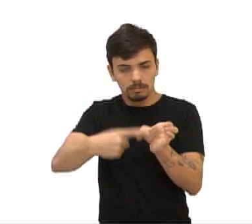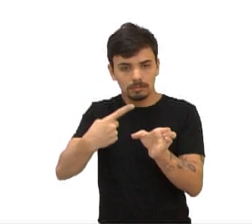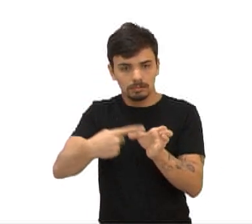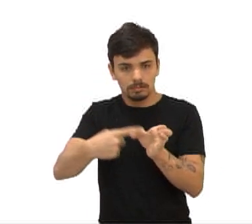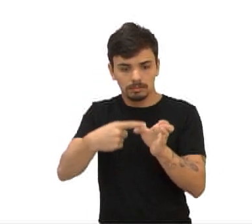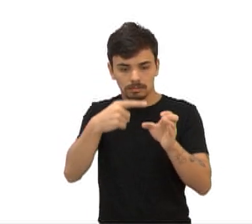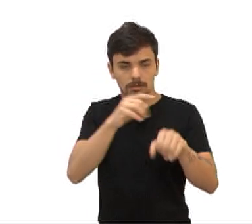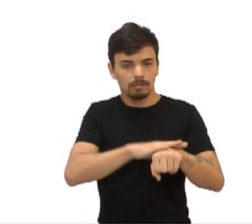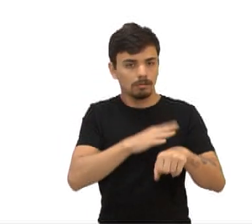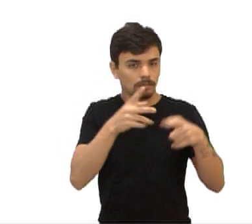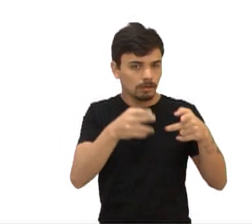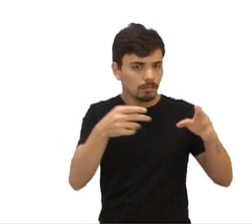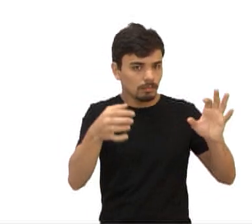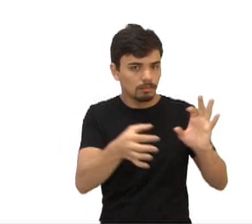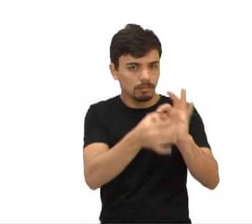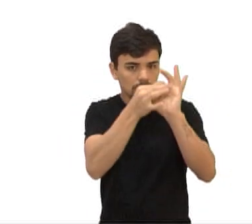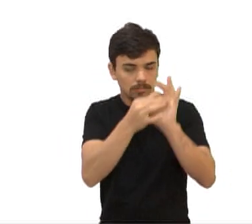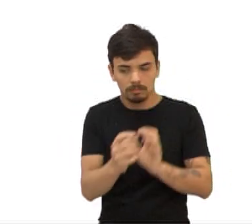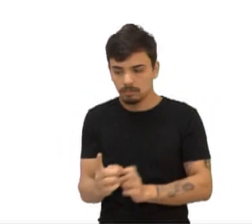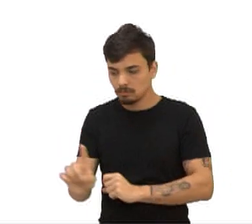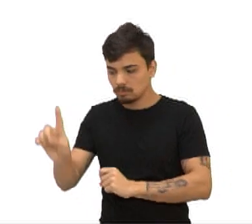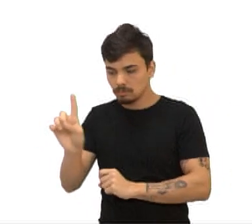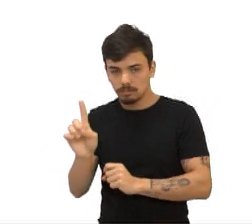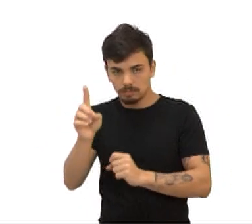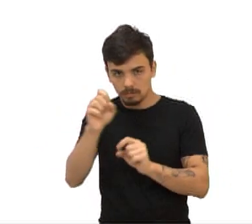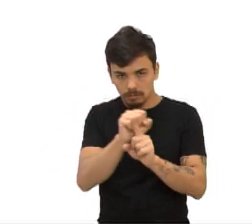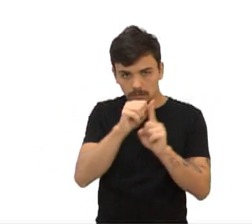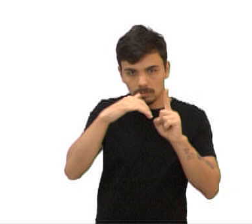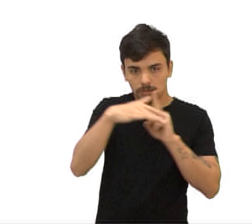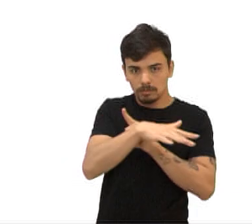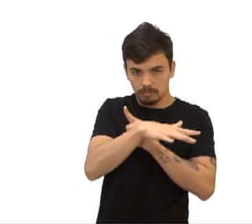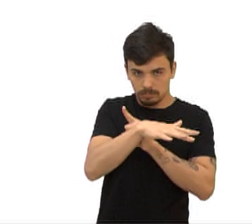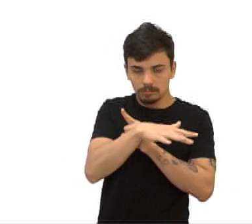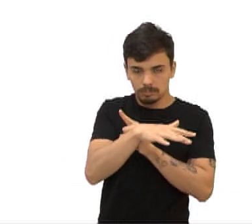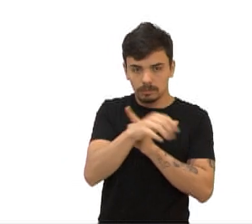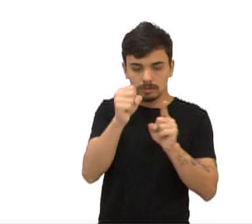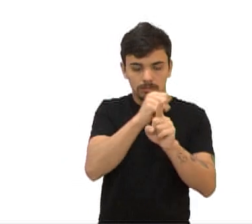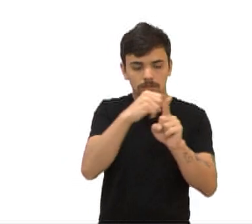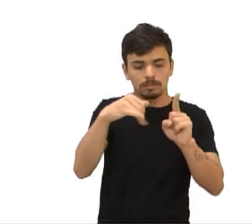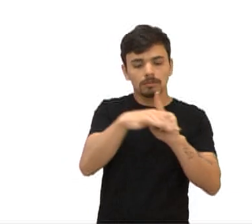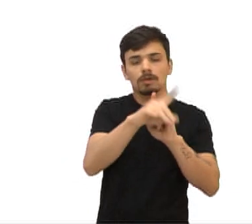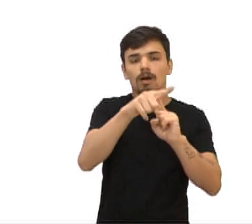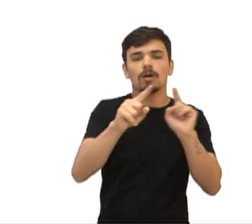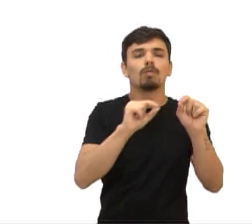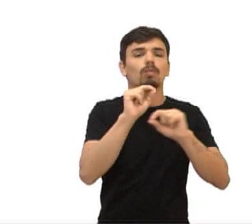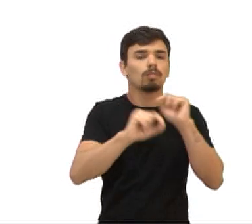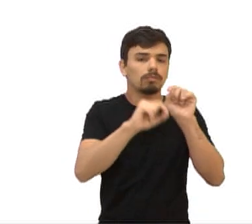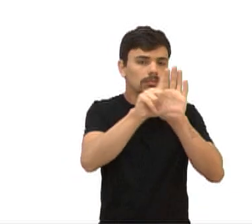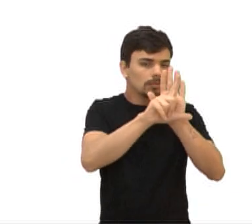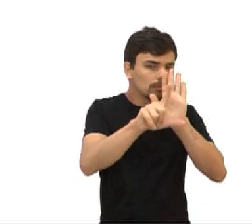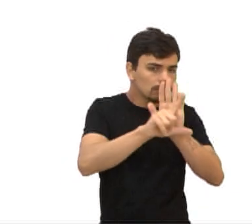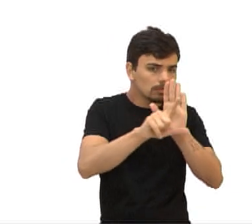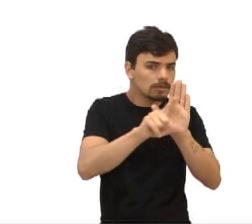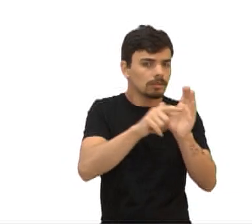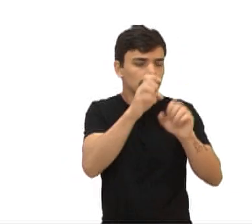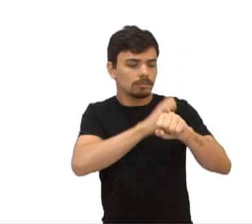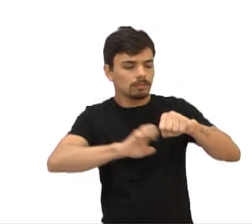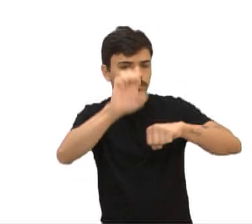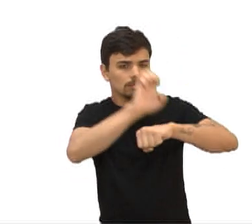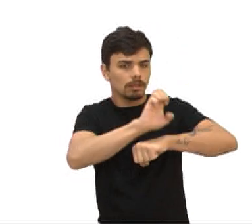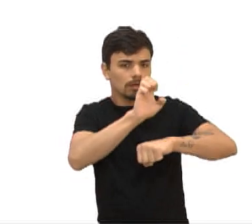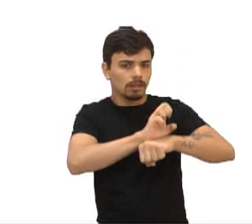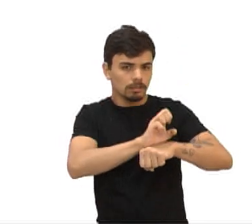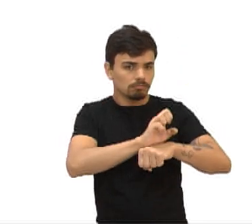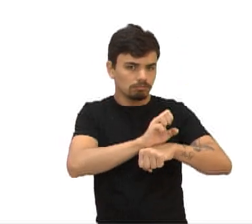tempo ligada ao indivíduo e ao social. Então, ao social, que são as leis, o Estado, a Constituição e